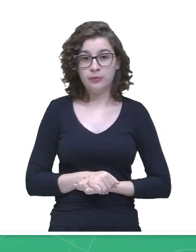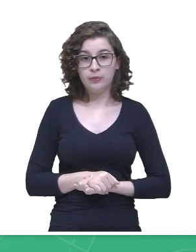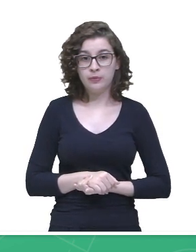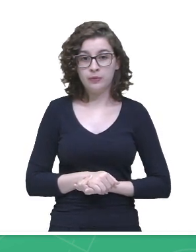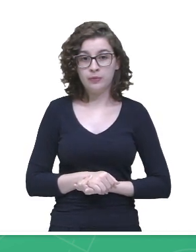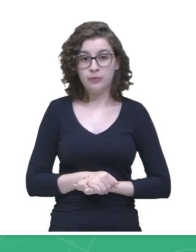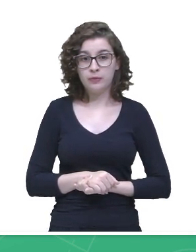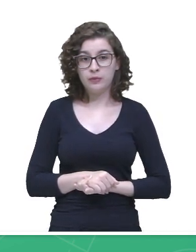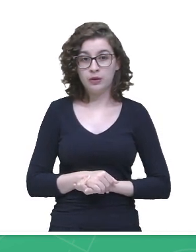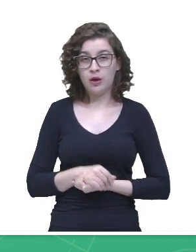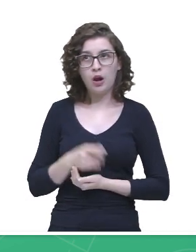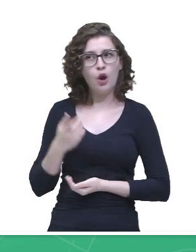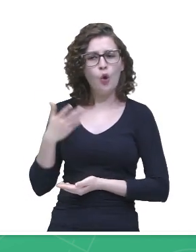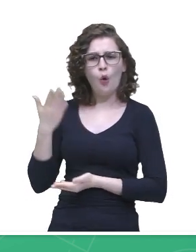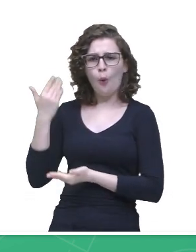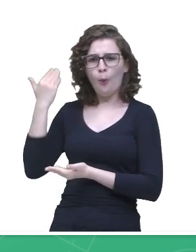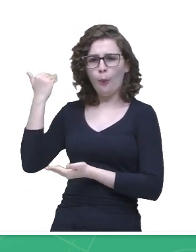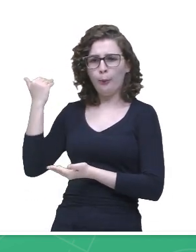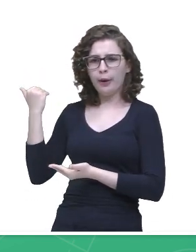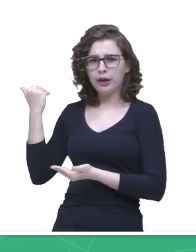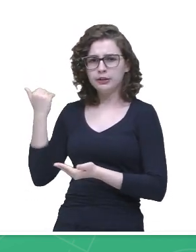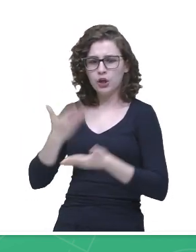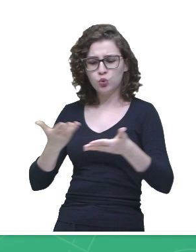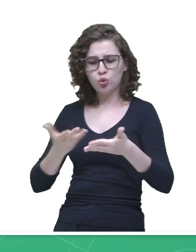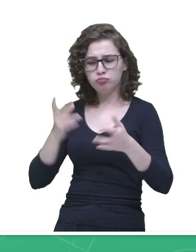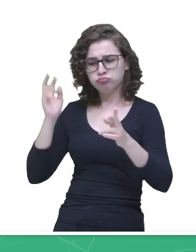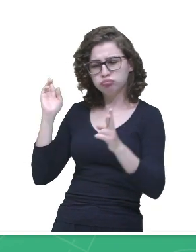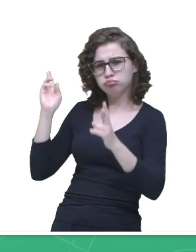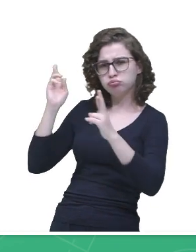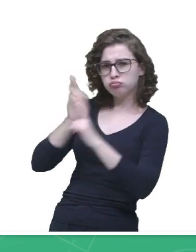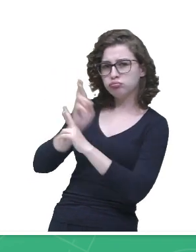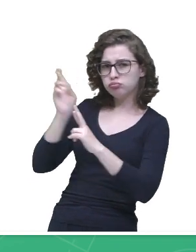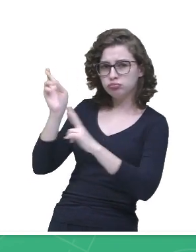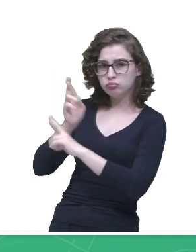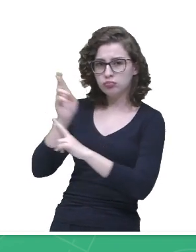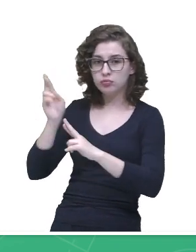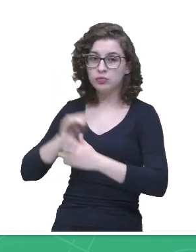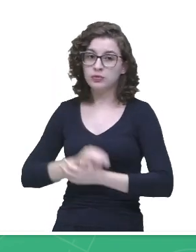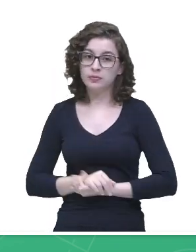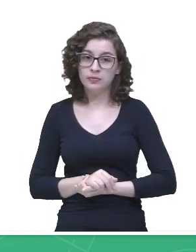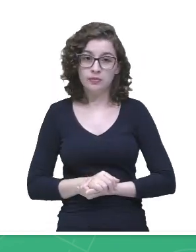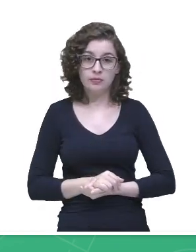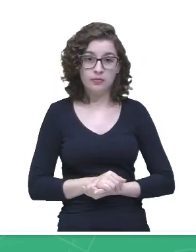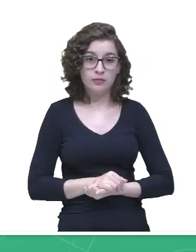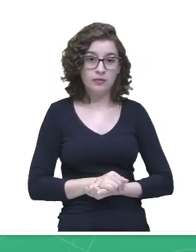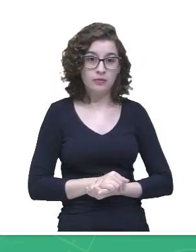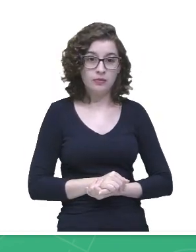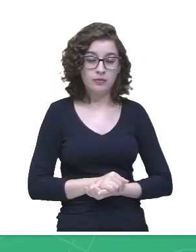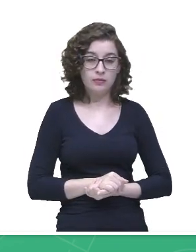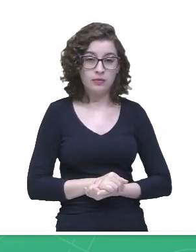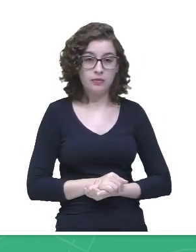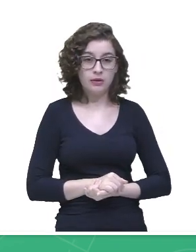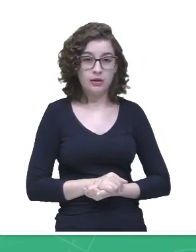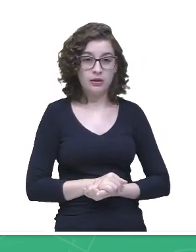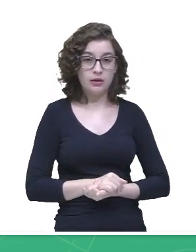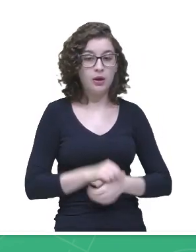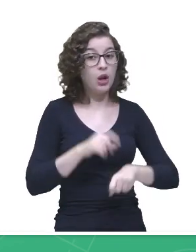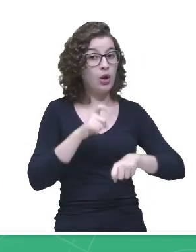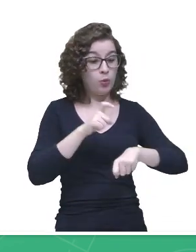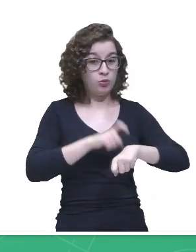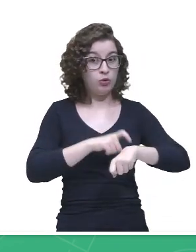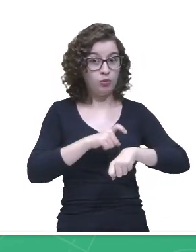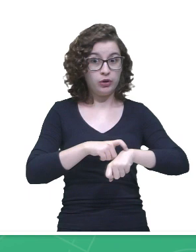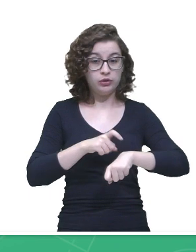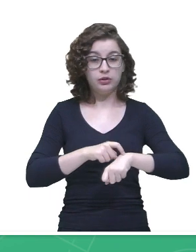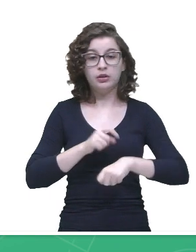o passado, principalmente quando utilizamos a expressão que é o marcador temporal, né, esta manhã, ultimamente